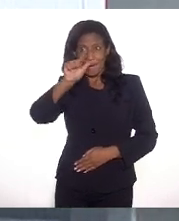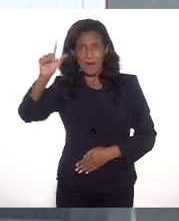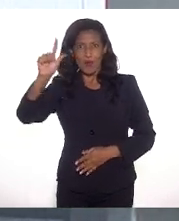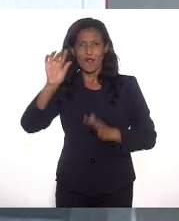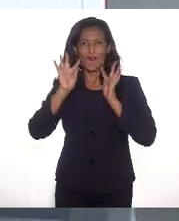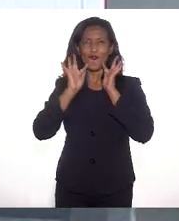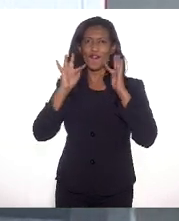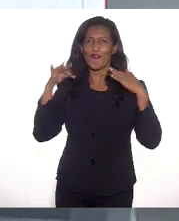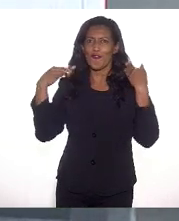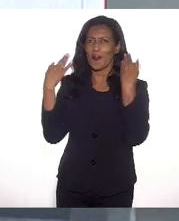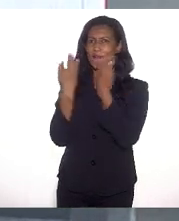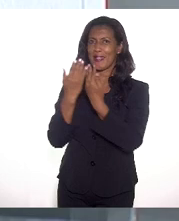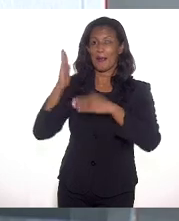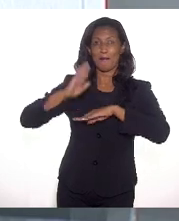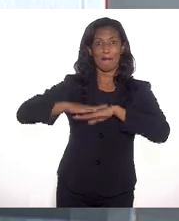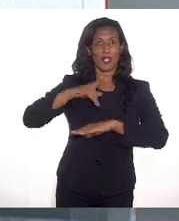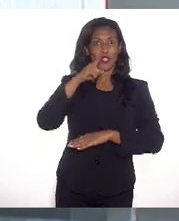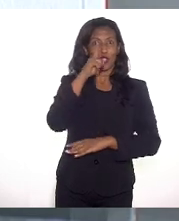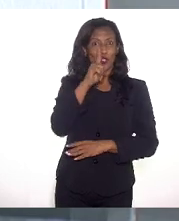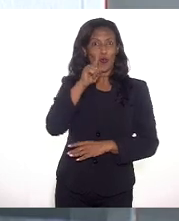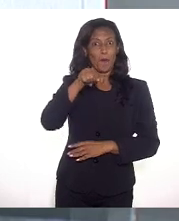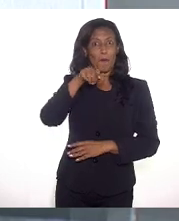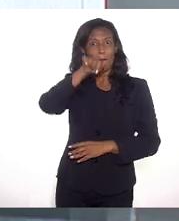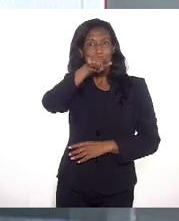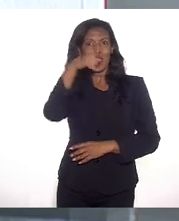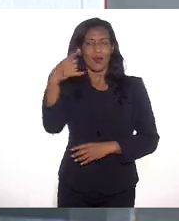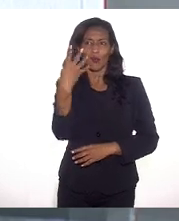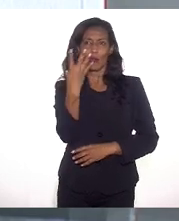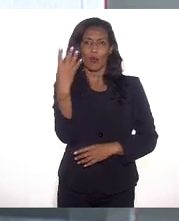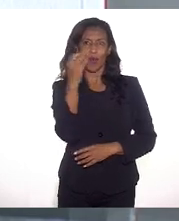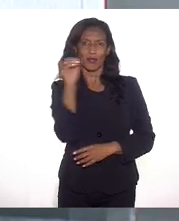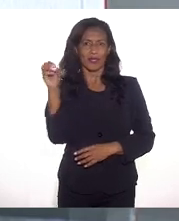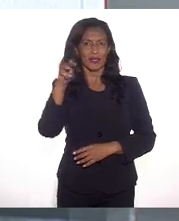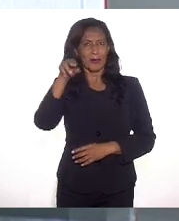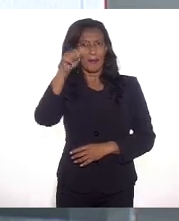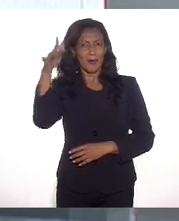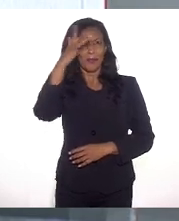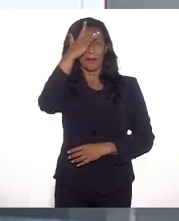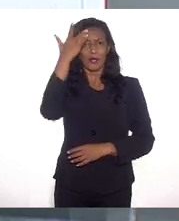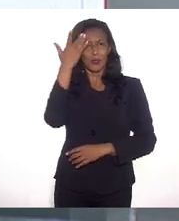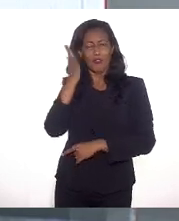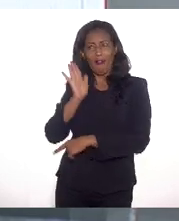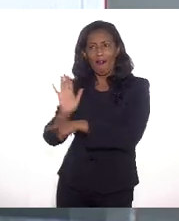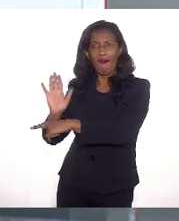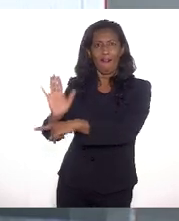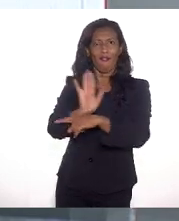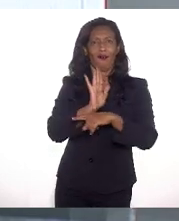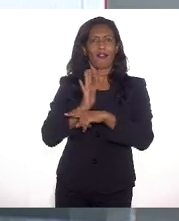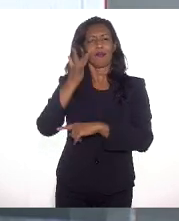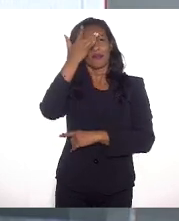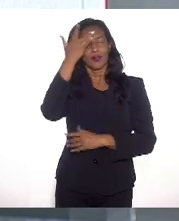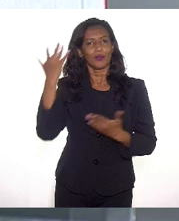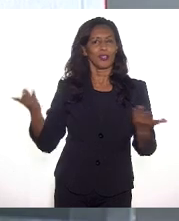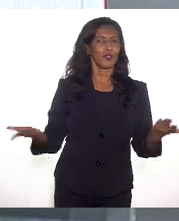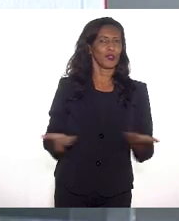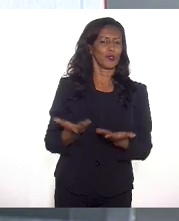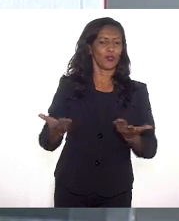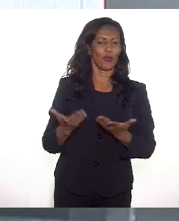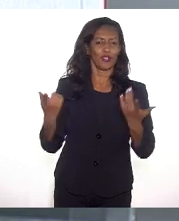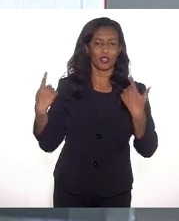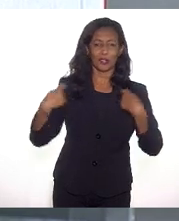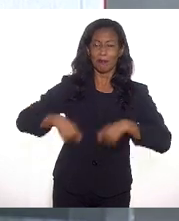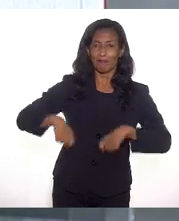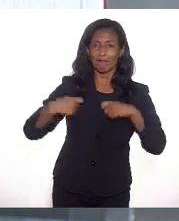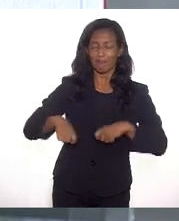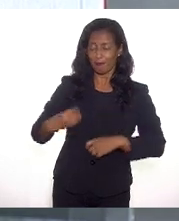famílias, mais de 1 milhão e 400 mil pessoas que serão beneficiadas. Pessoas hoje que vivem nessa região